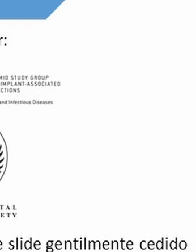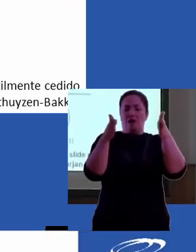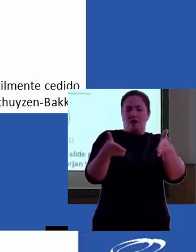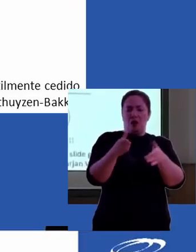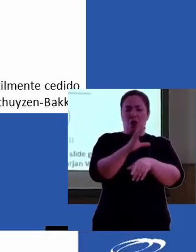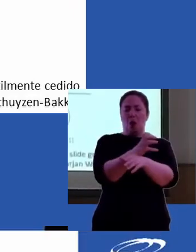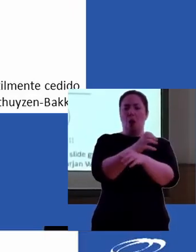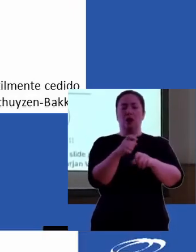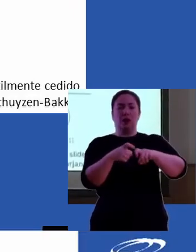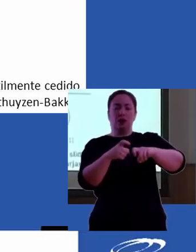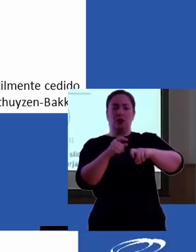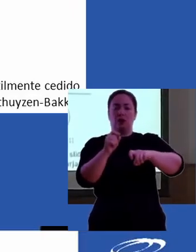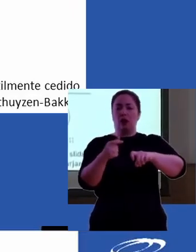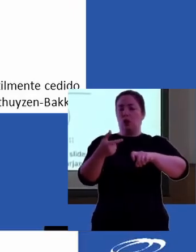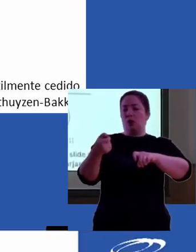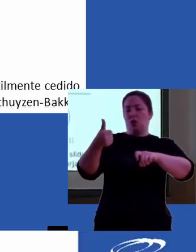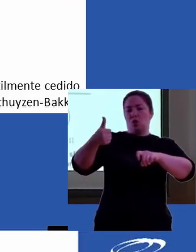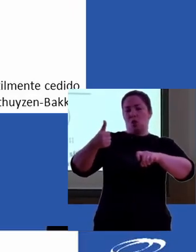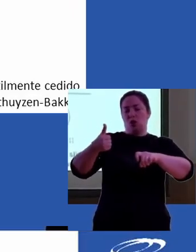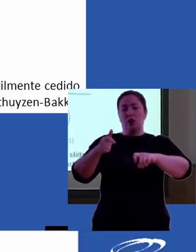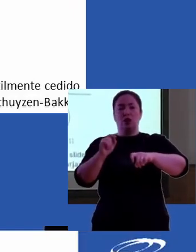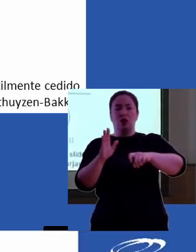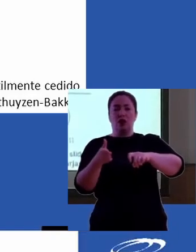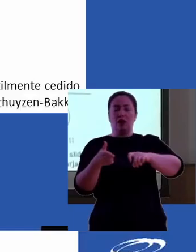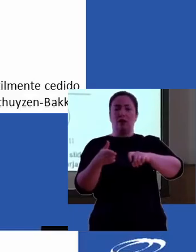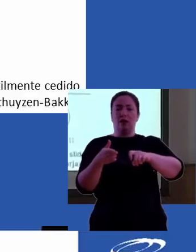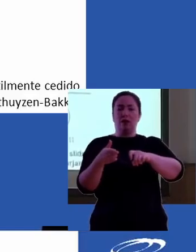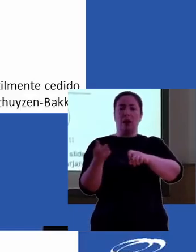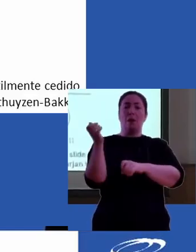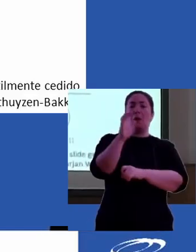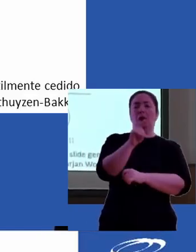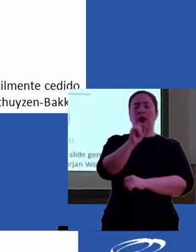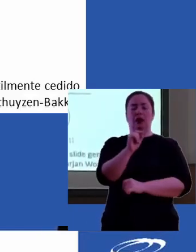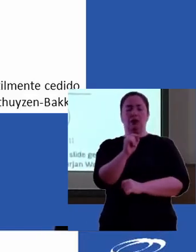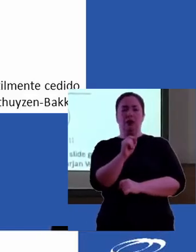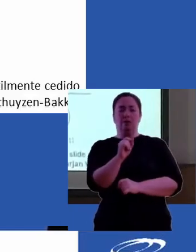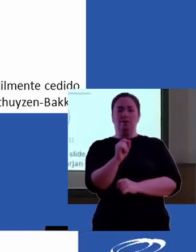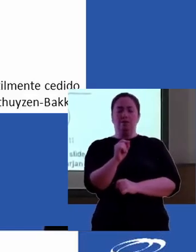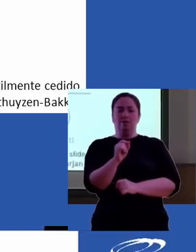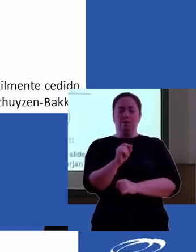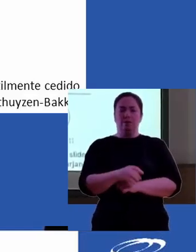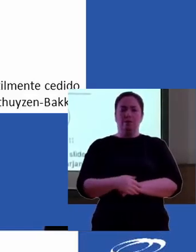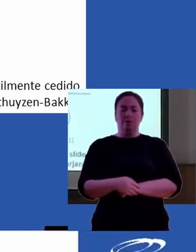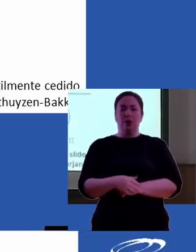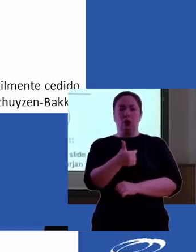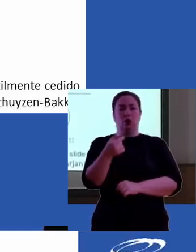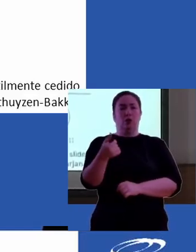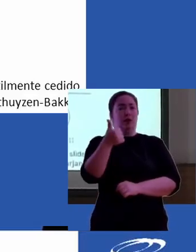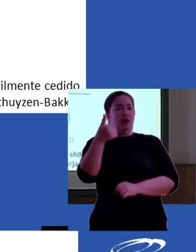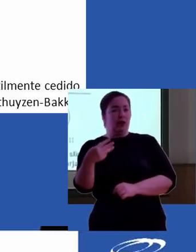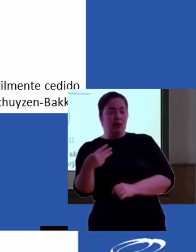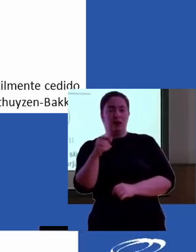foi aquele publicado em 2011 pela Sociedade de Infecção Musculoesquelética. Em seguida, em 2013,